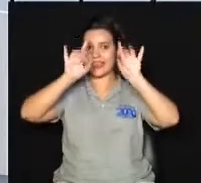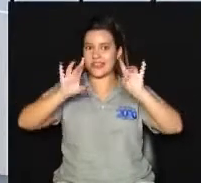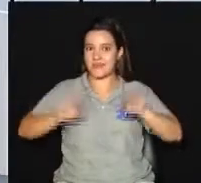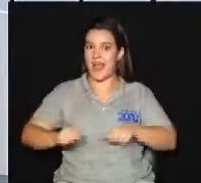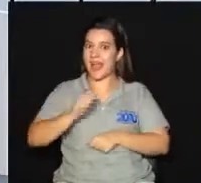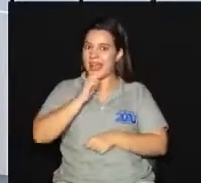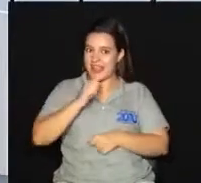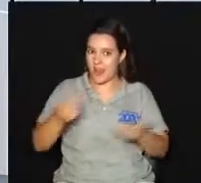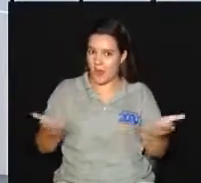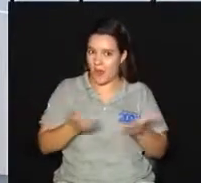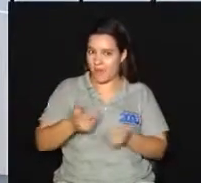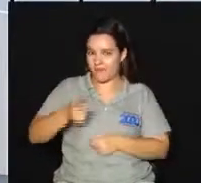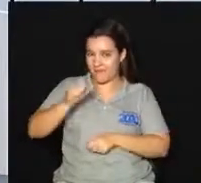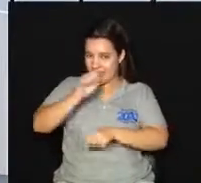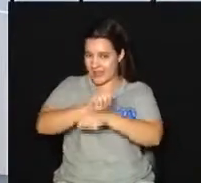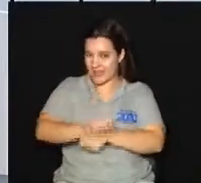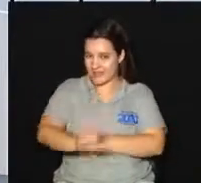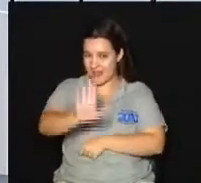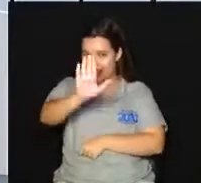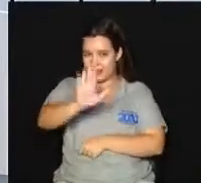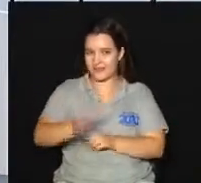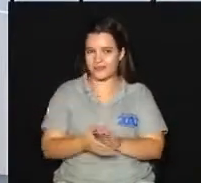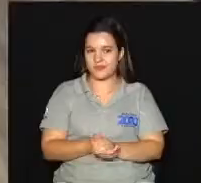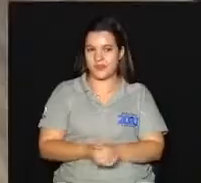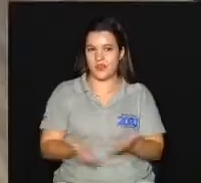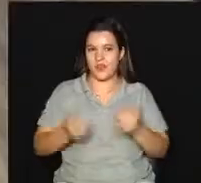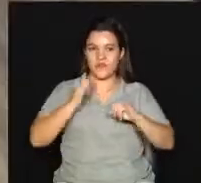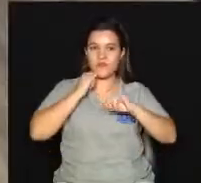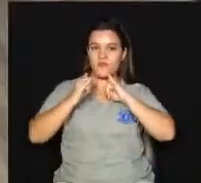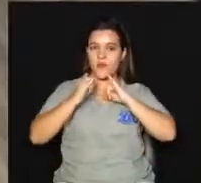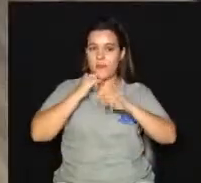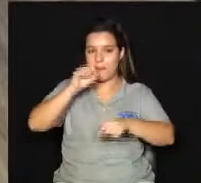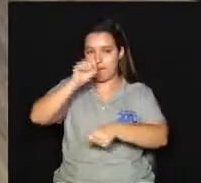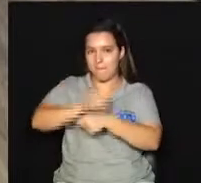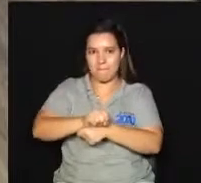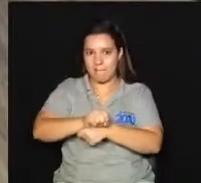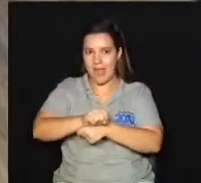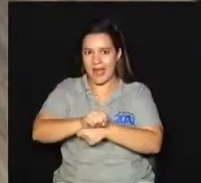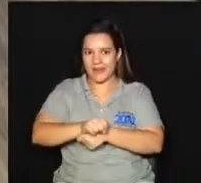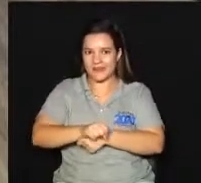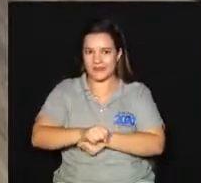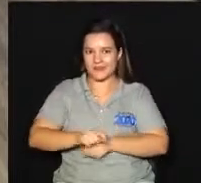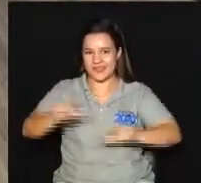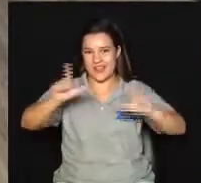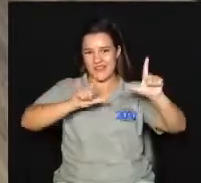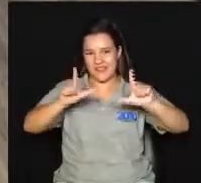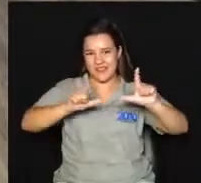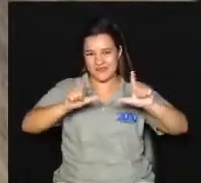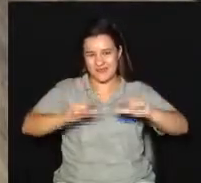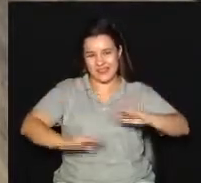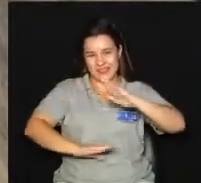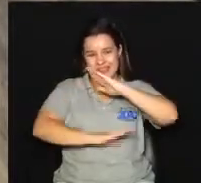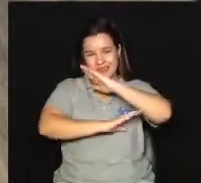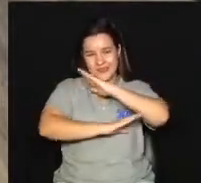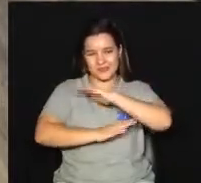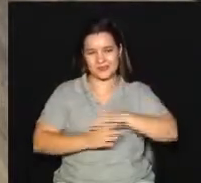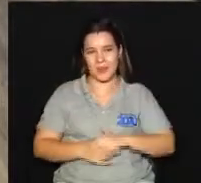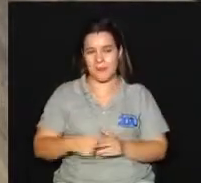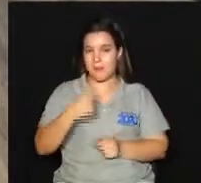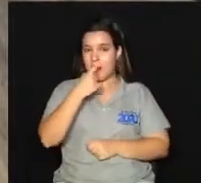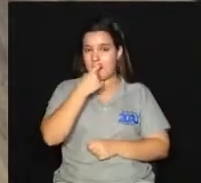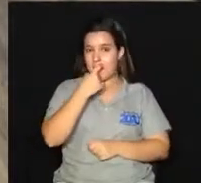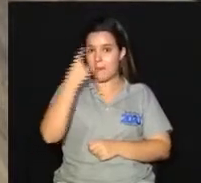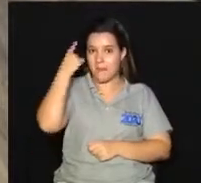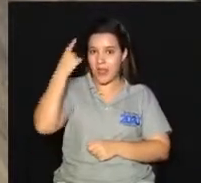ainda hoje. Então não saia daí. Aqui a informação não para na TV Câmara Campinas. Eu vou acionar novamente agora a Mina Abreu, que está